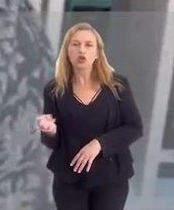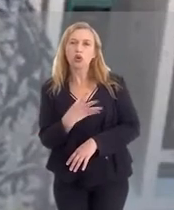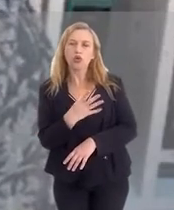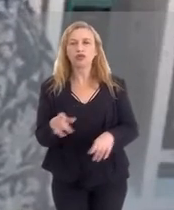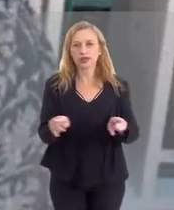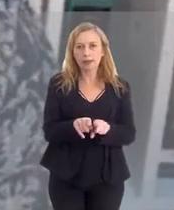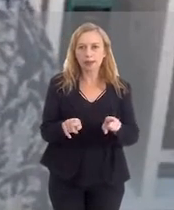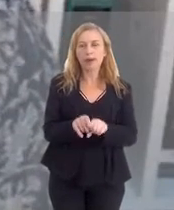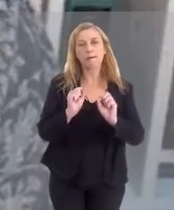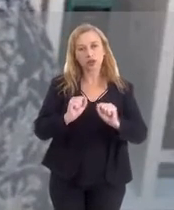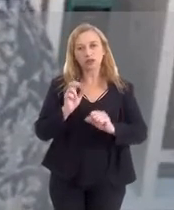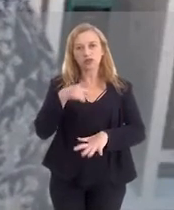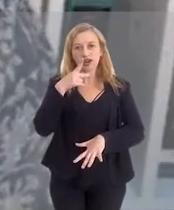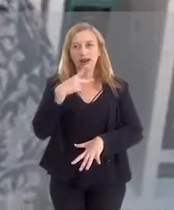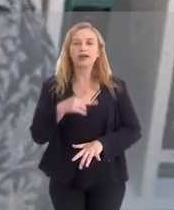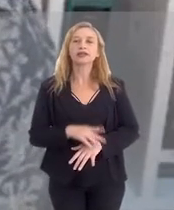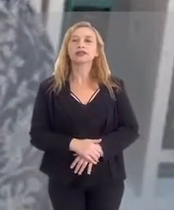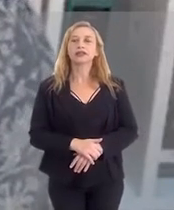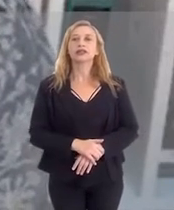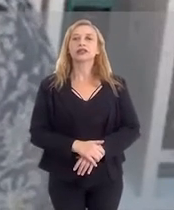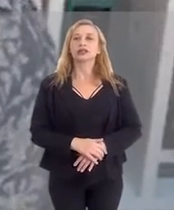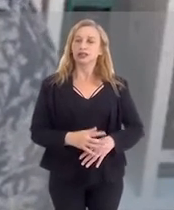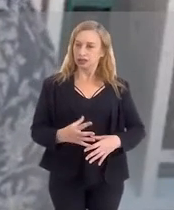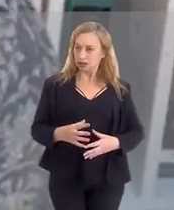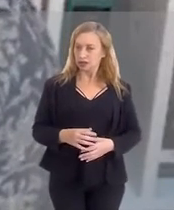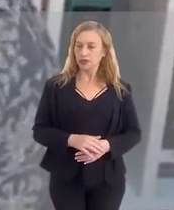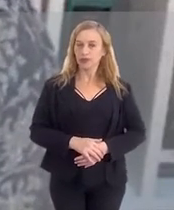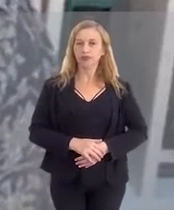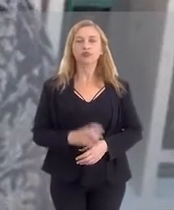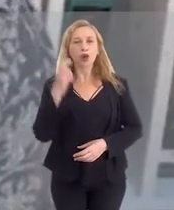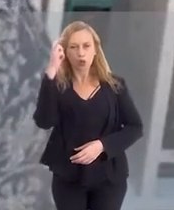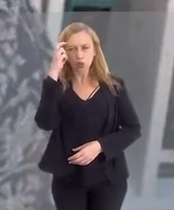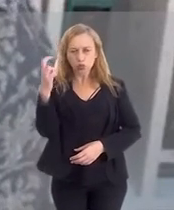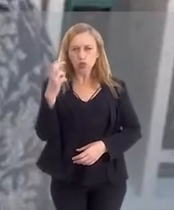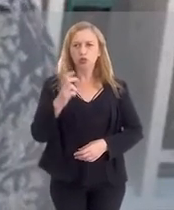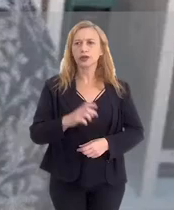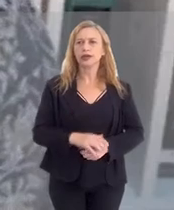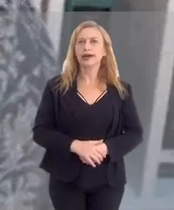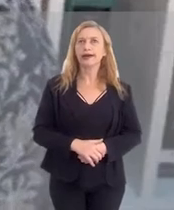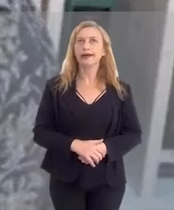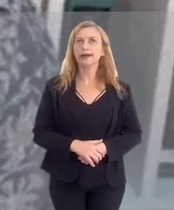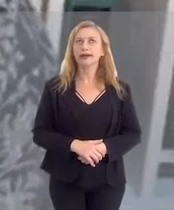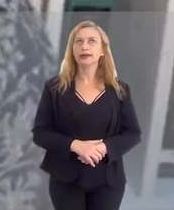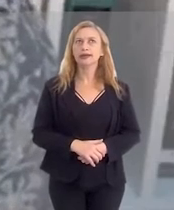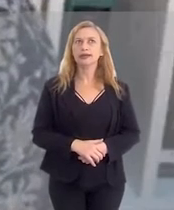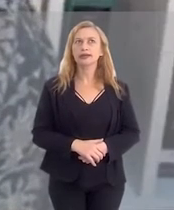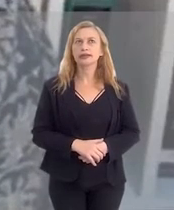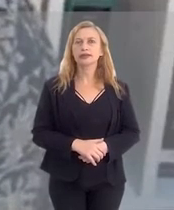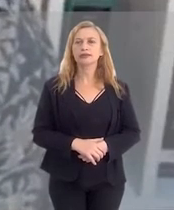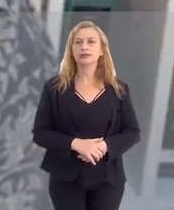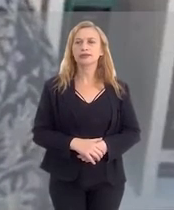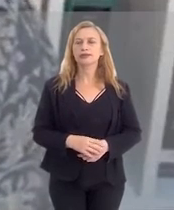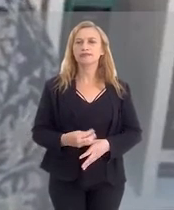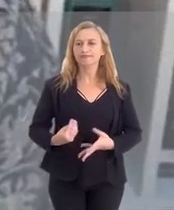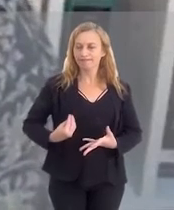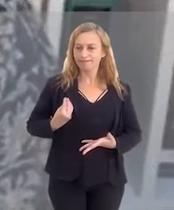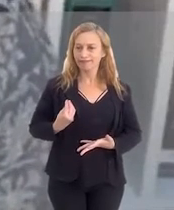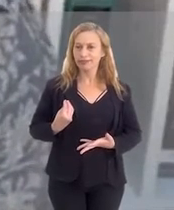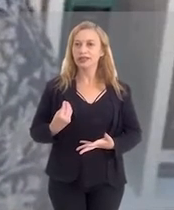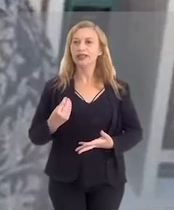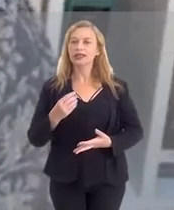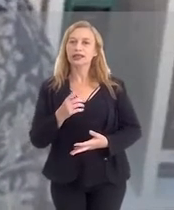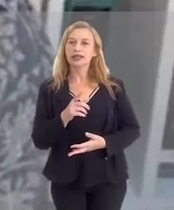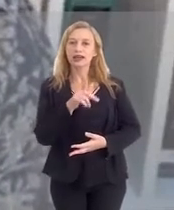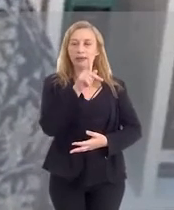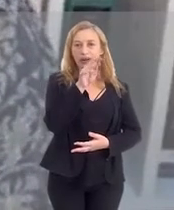mais modernos, né? Vamos dizer assim. Então, essa efervescência, esse encontro de cultura é algo que é muito presente de